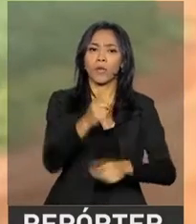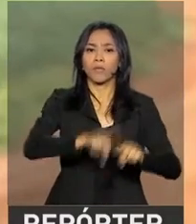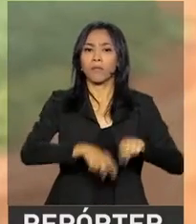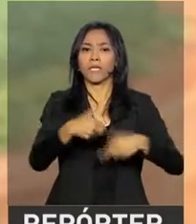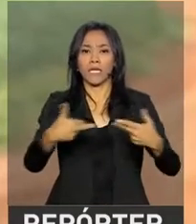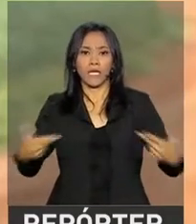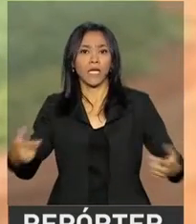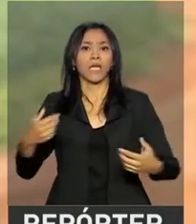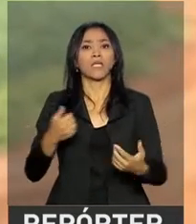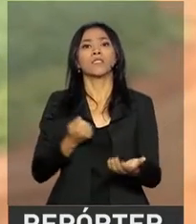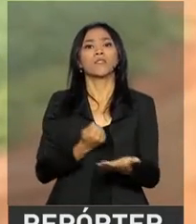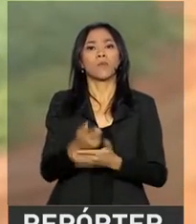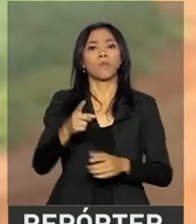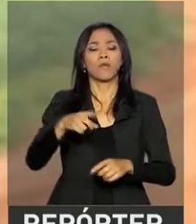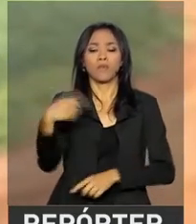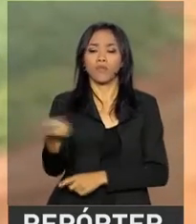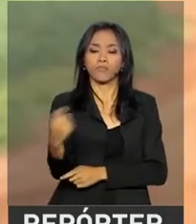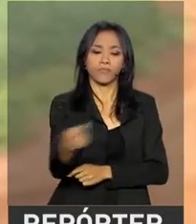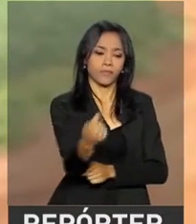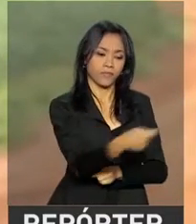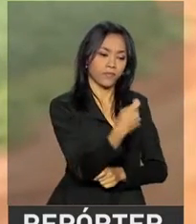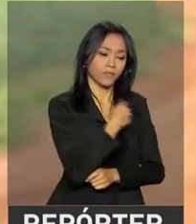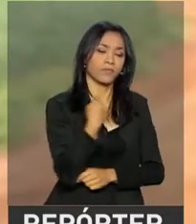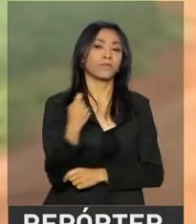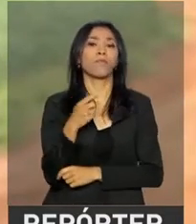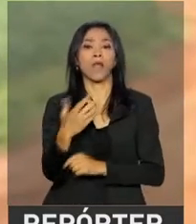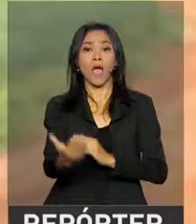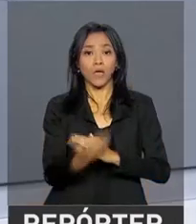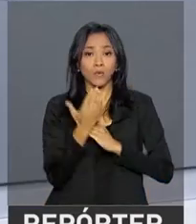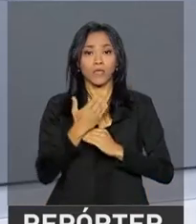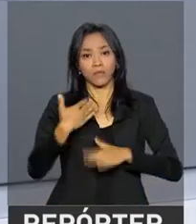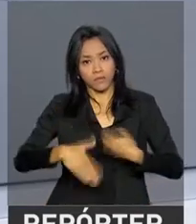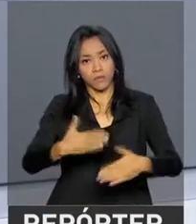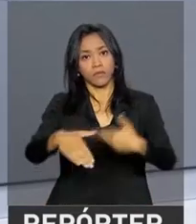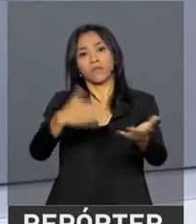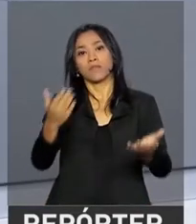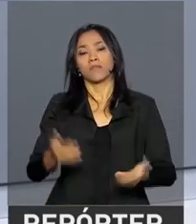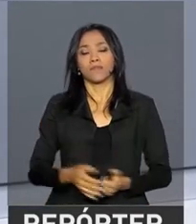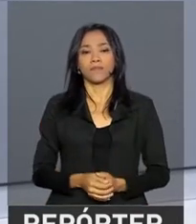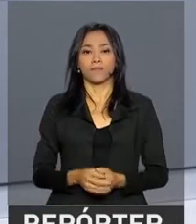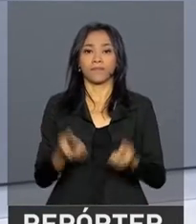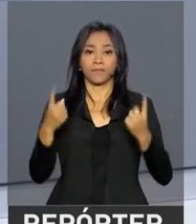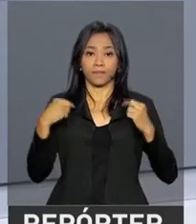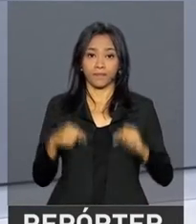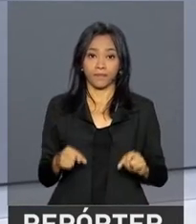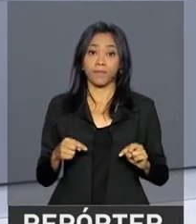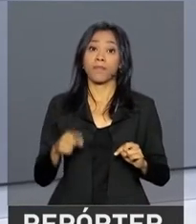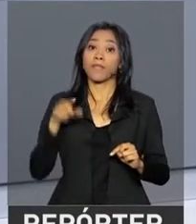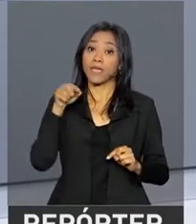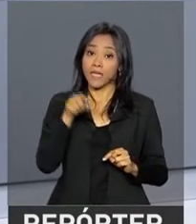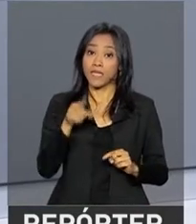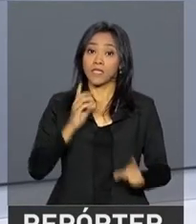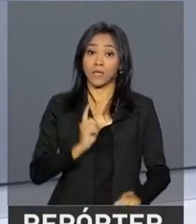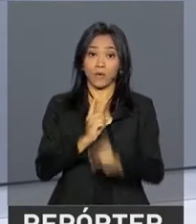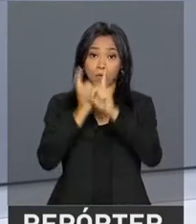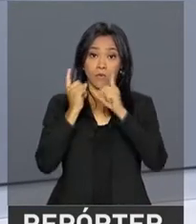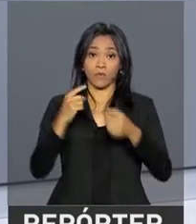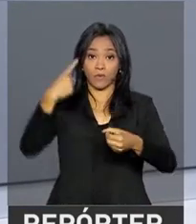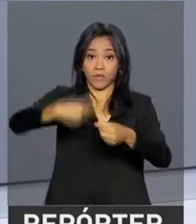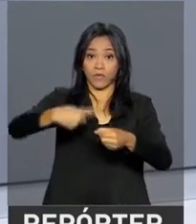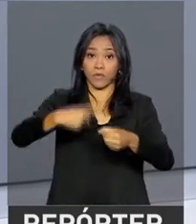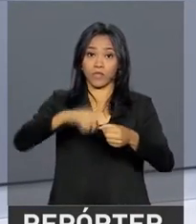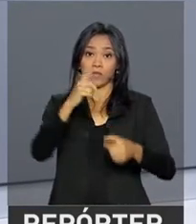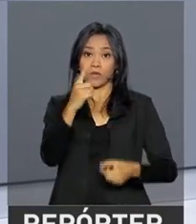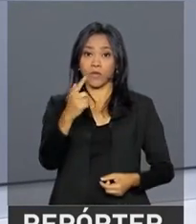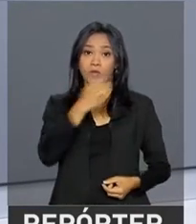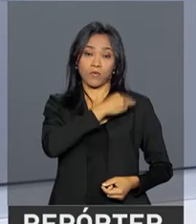Então são as linhas de crédito muito que ajudam muito o desenvolvimento do agronegócio. E durante a cerimônia em Rio Verde, o ministro da Fazenda,